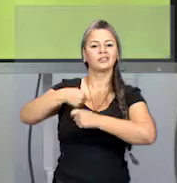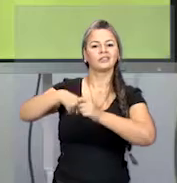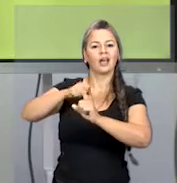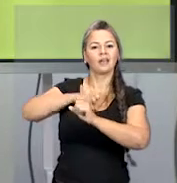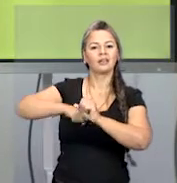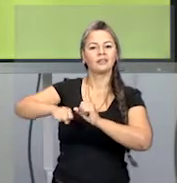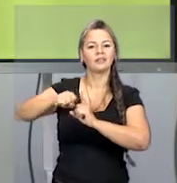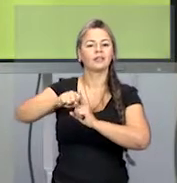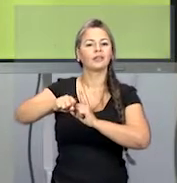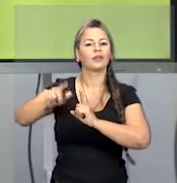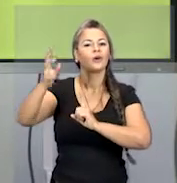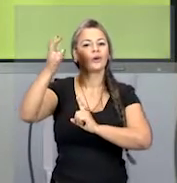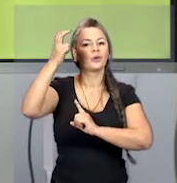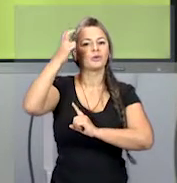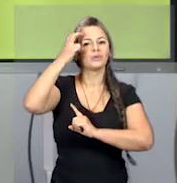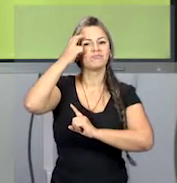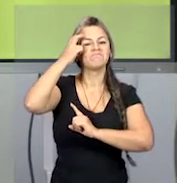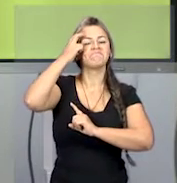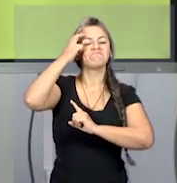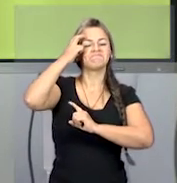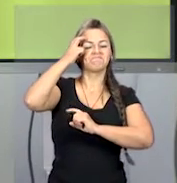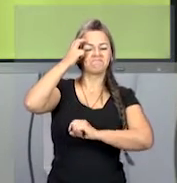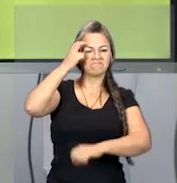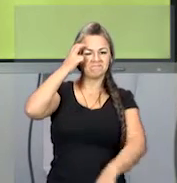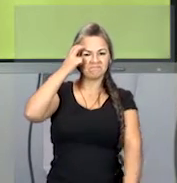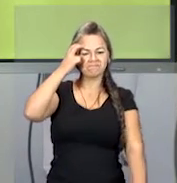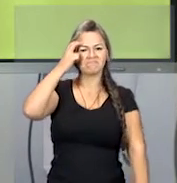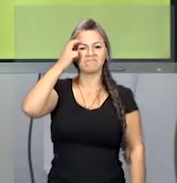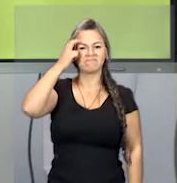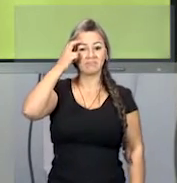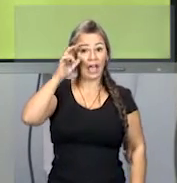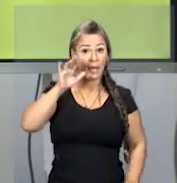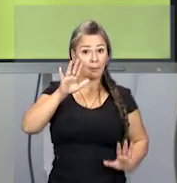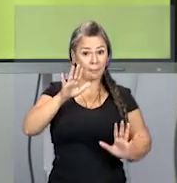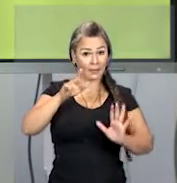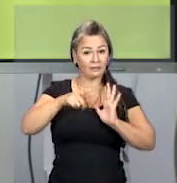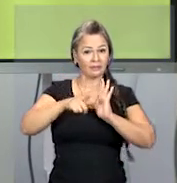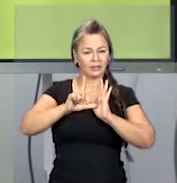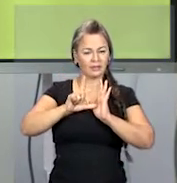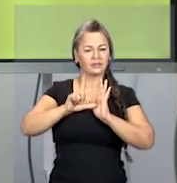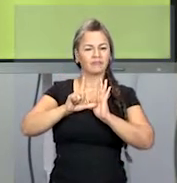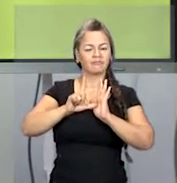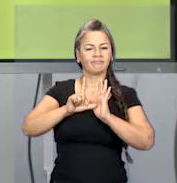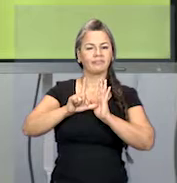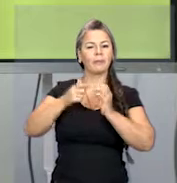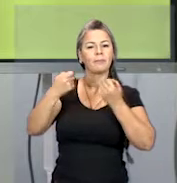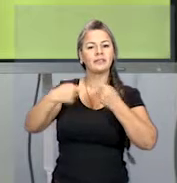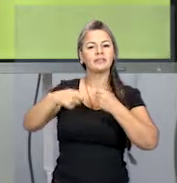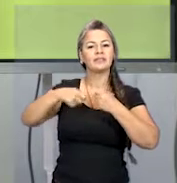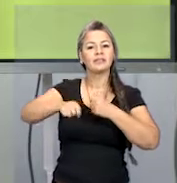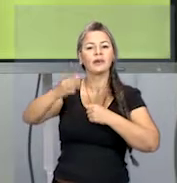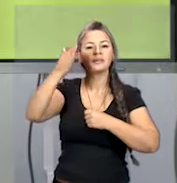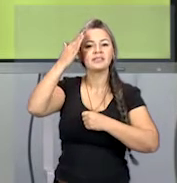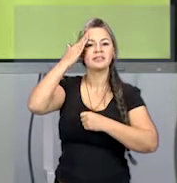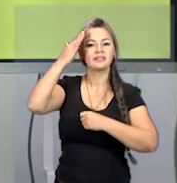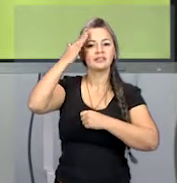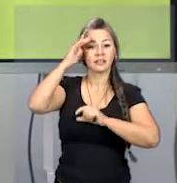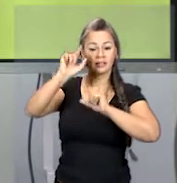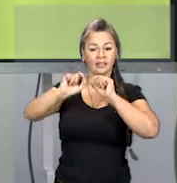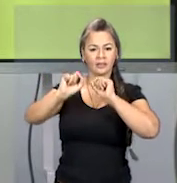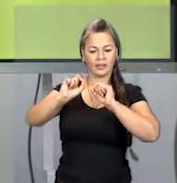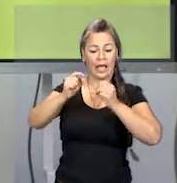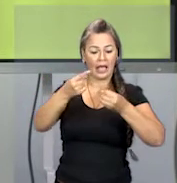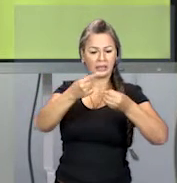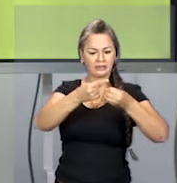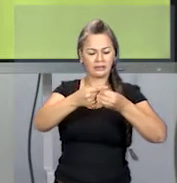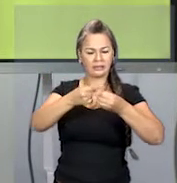culturais. Para a gente iniciar a conversa, precisamos entender que falar da cidade e dos seus impactos